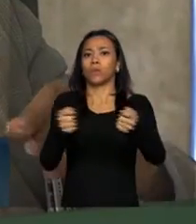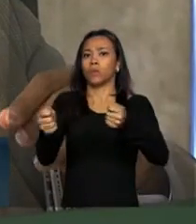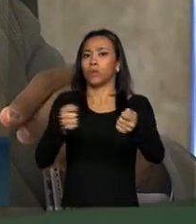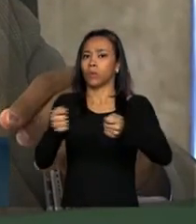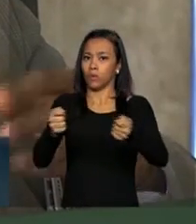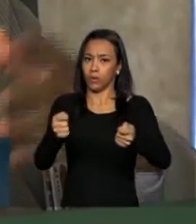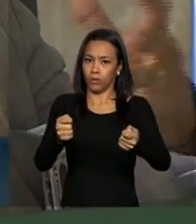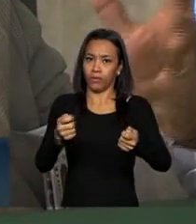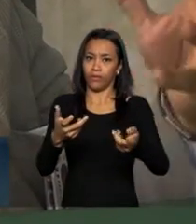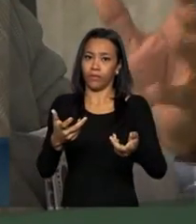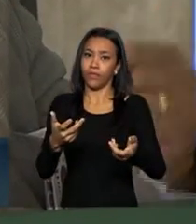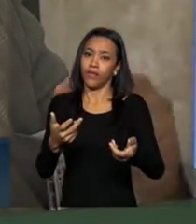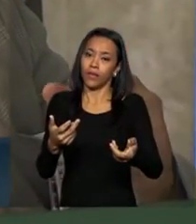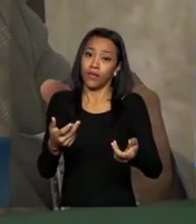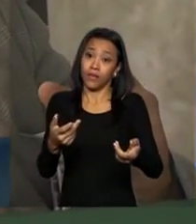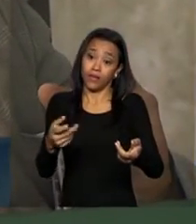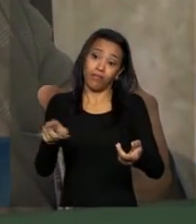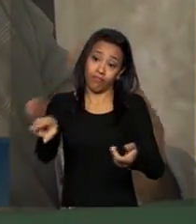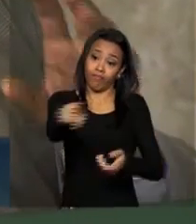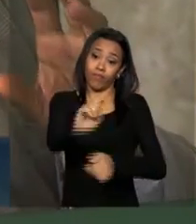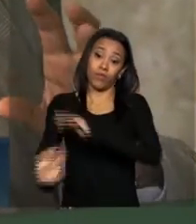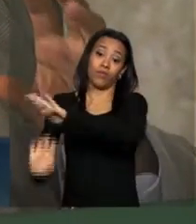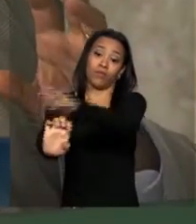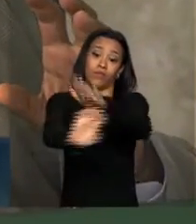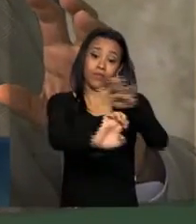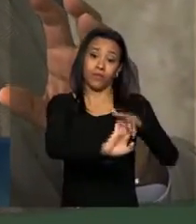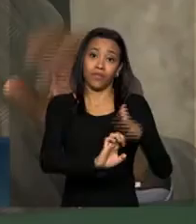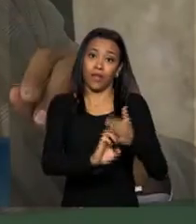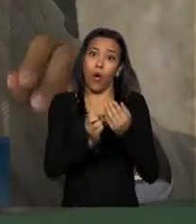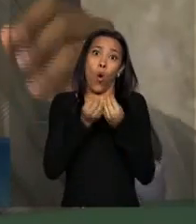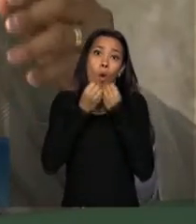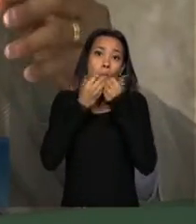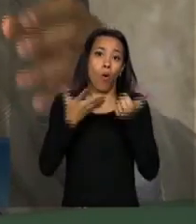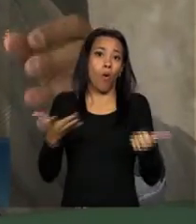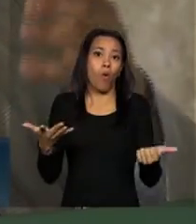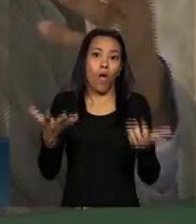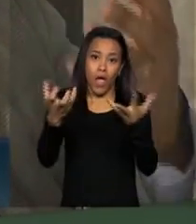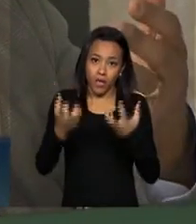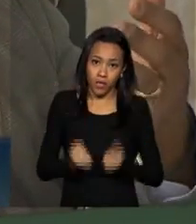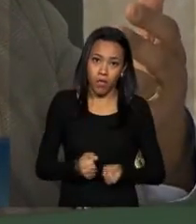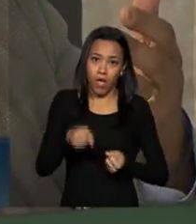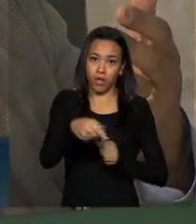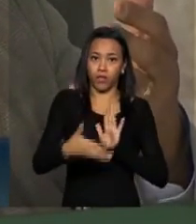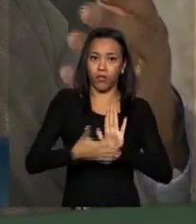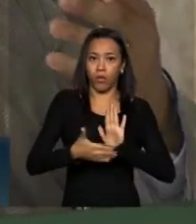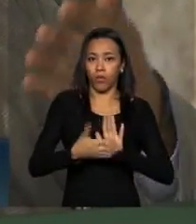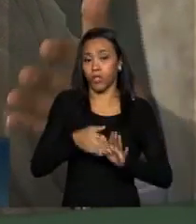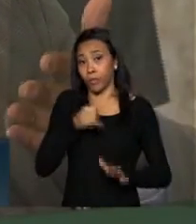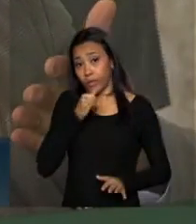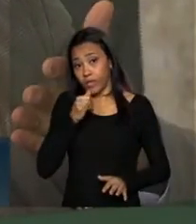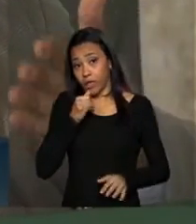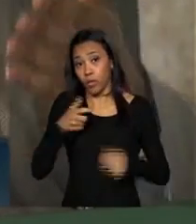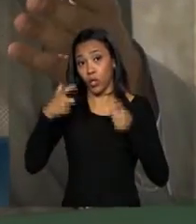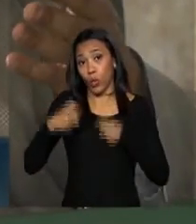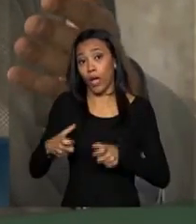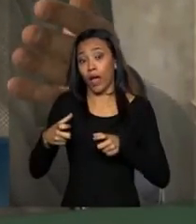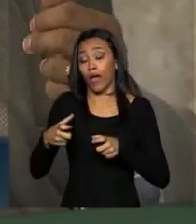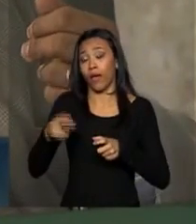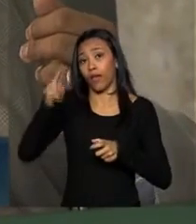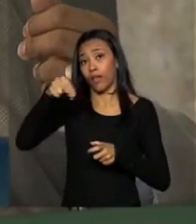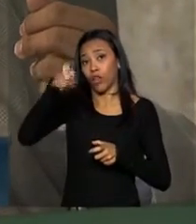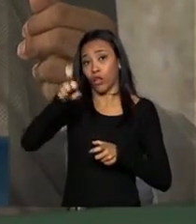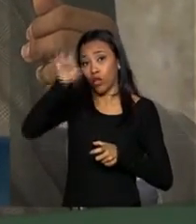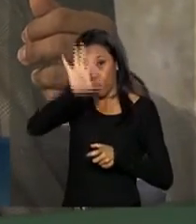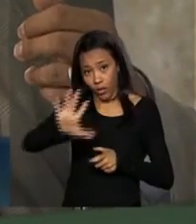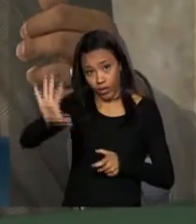receber essas medidas que o senhor apresenta. Eu gostaria de saber se regiões mais deprimidas, como o Nordeste, região da qual o